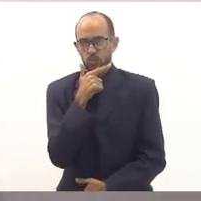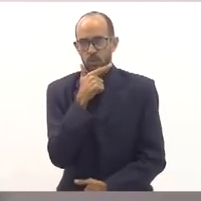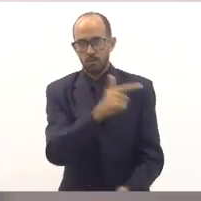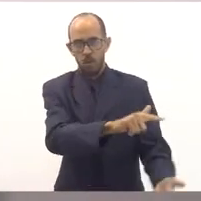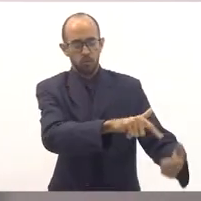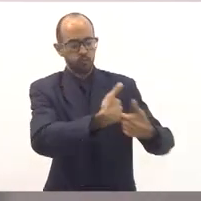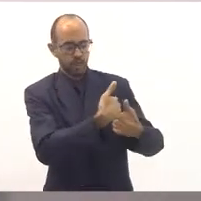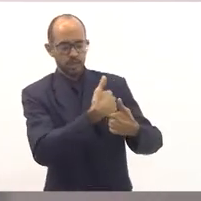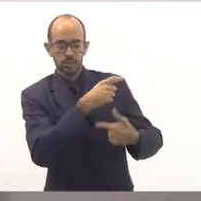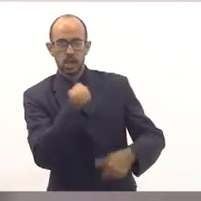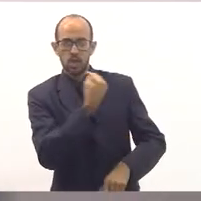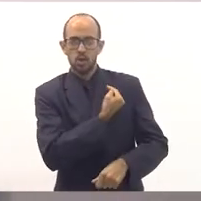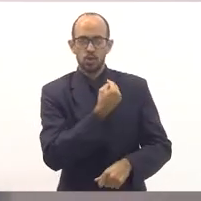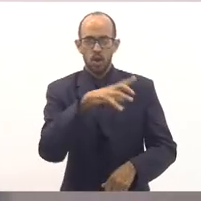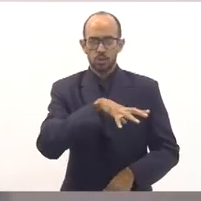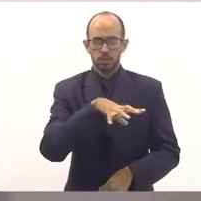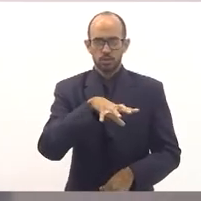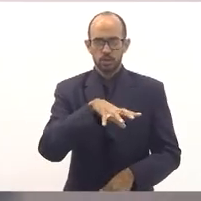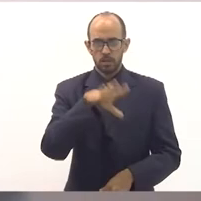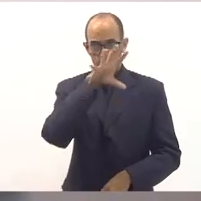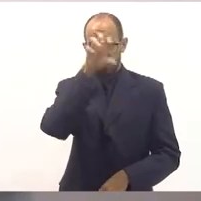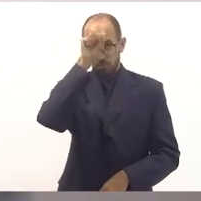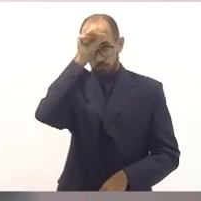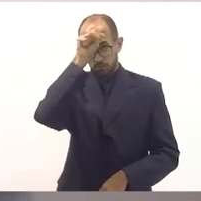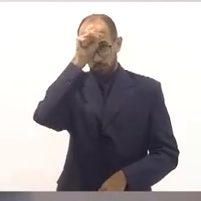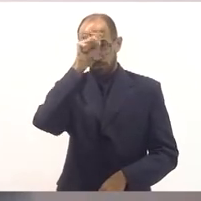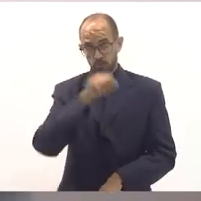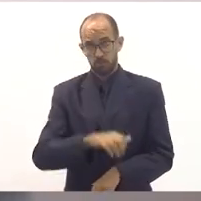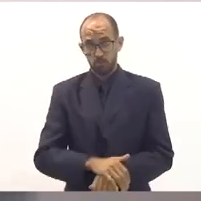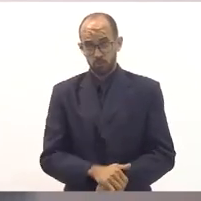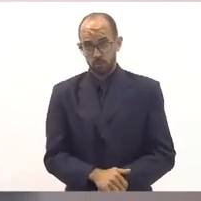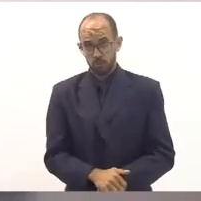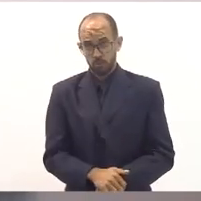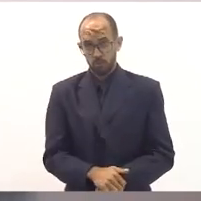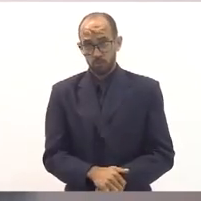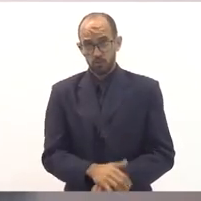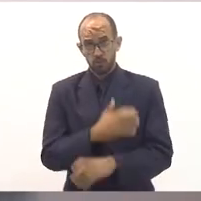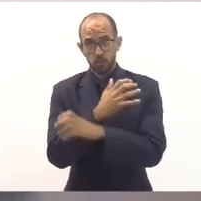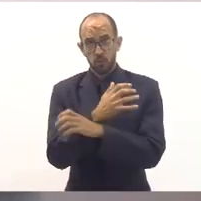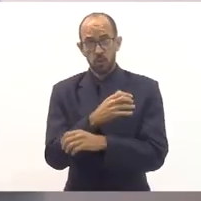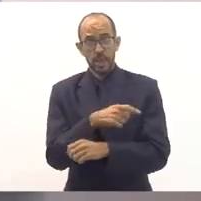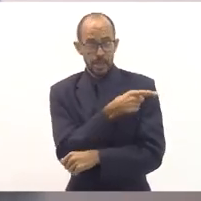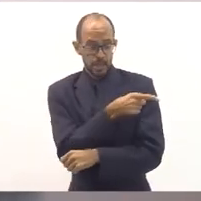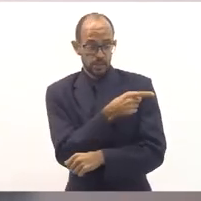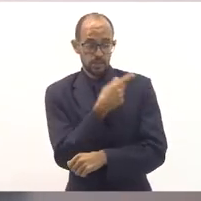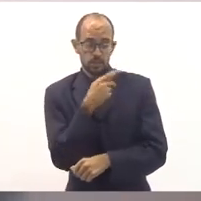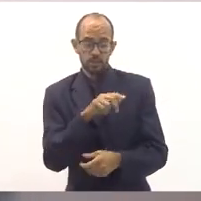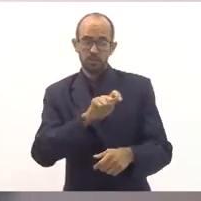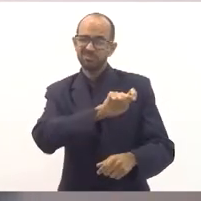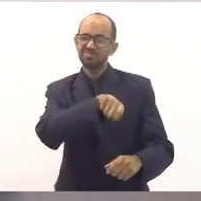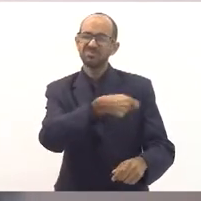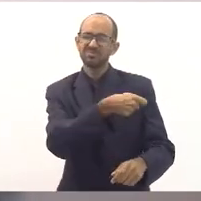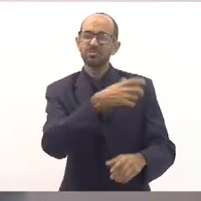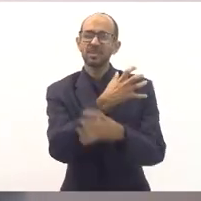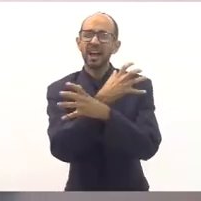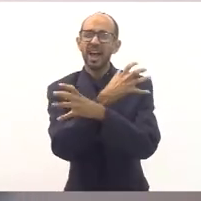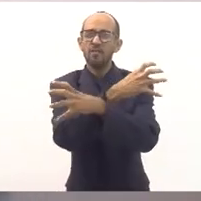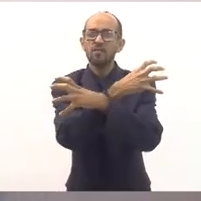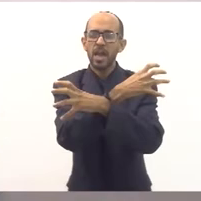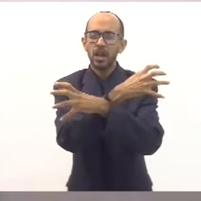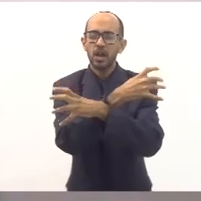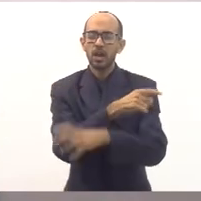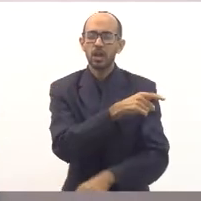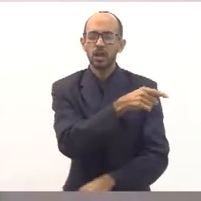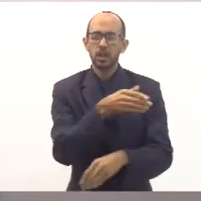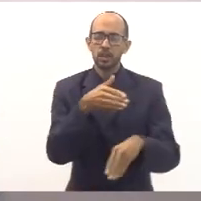ofensa nossa religião ao nosso sagrado rindo com caveiras que dizem que são e invadir o morro